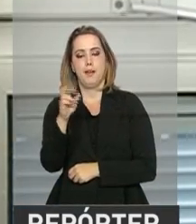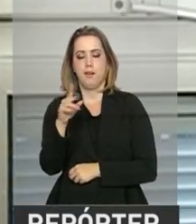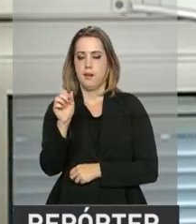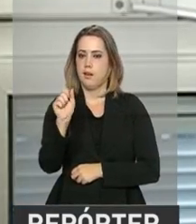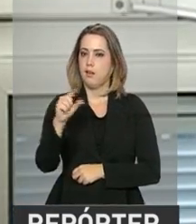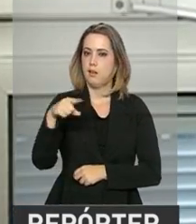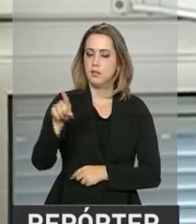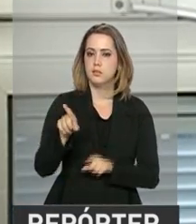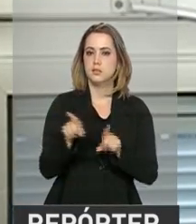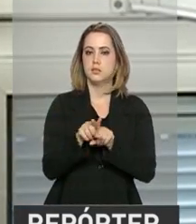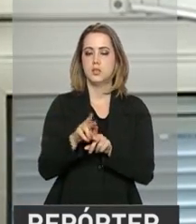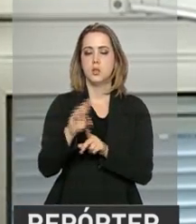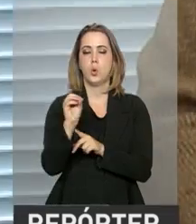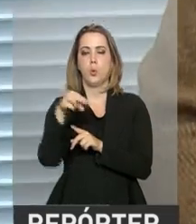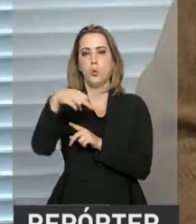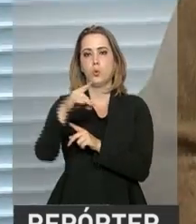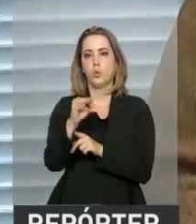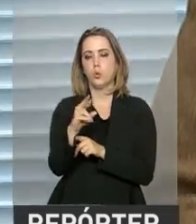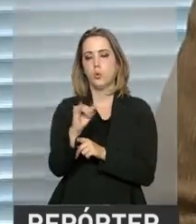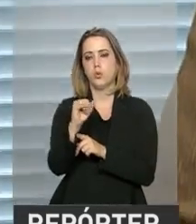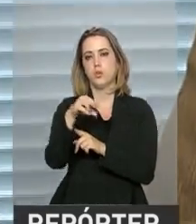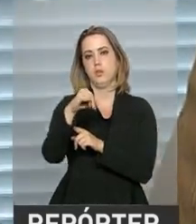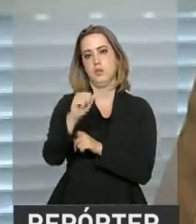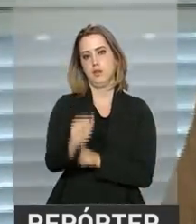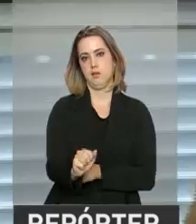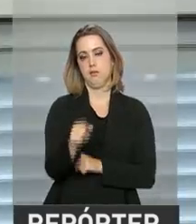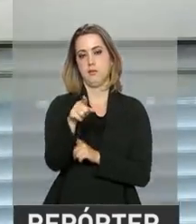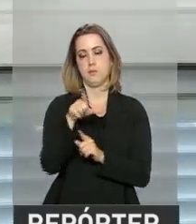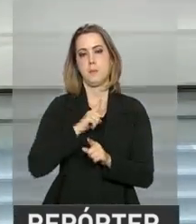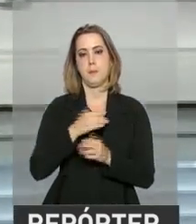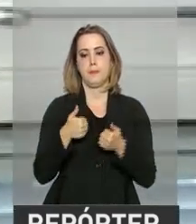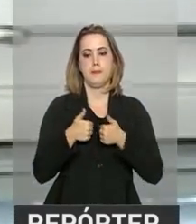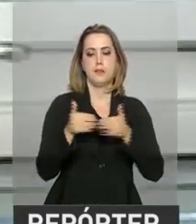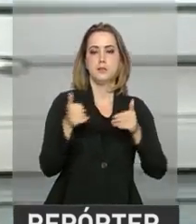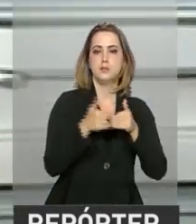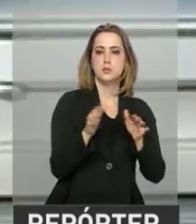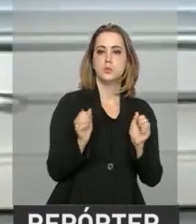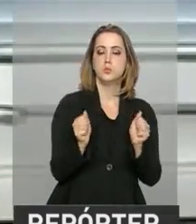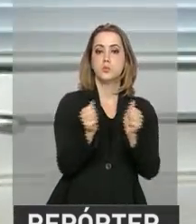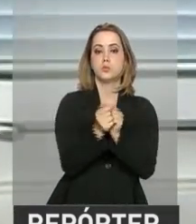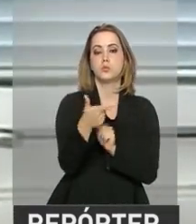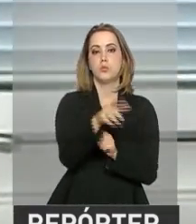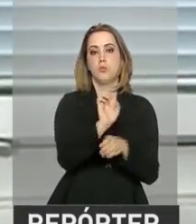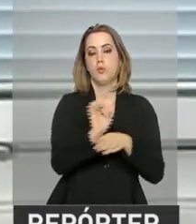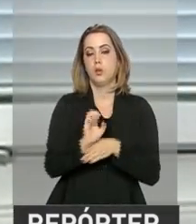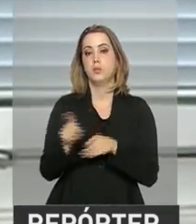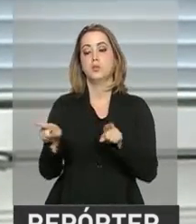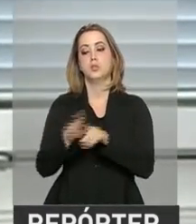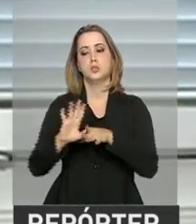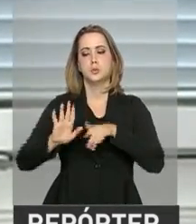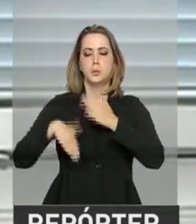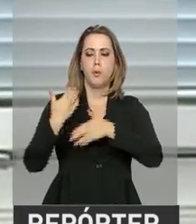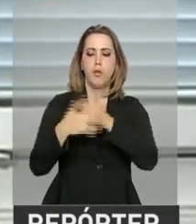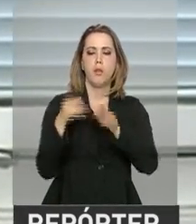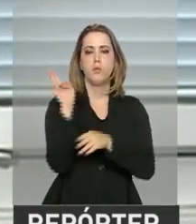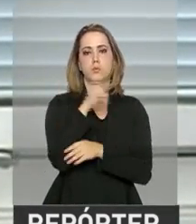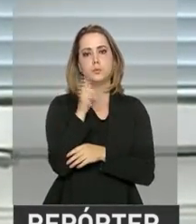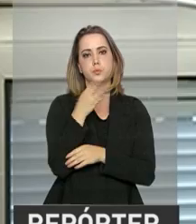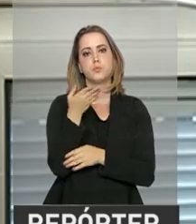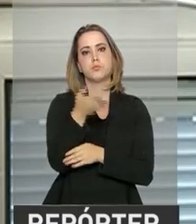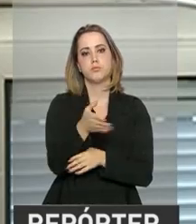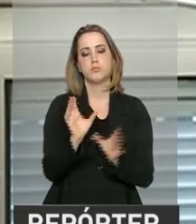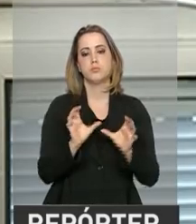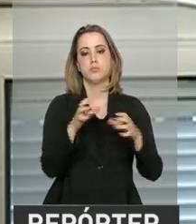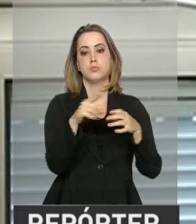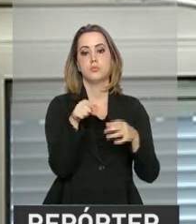presidente do banco de desenvolvimento a idéia é ampliar as parcerias com outros estados e avançar rápido nessa área